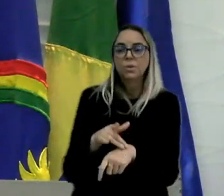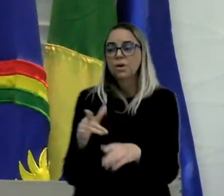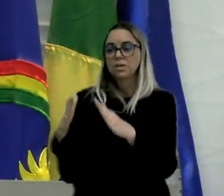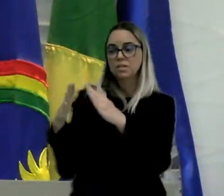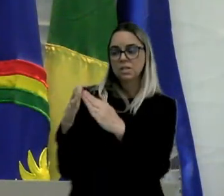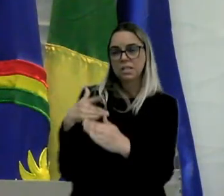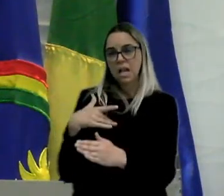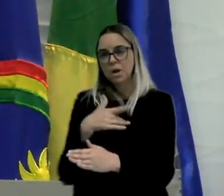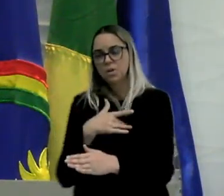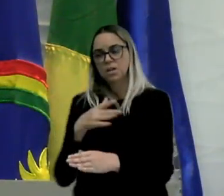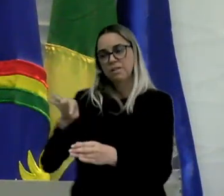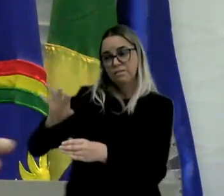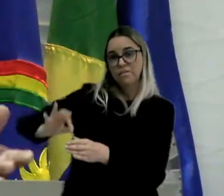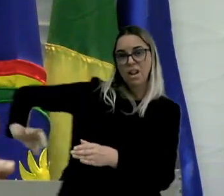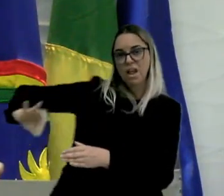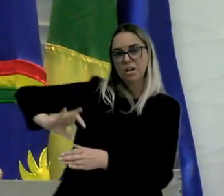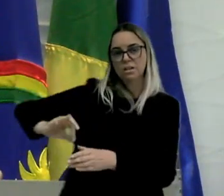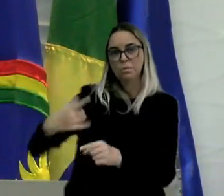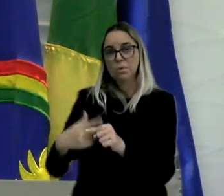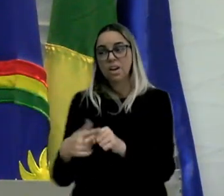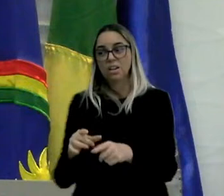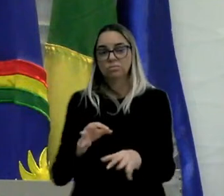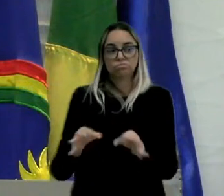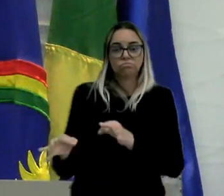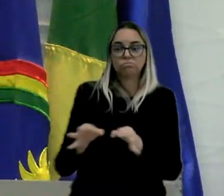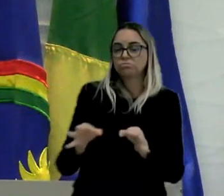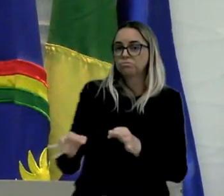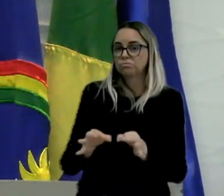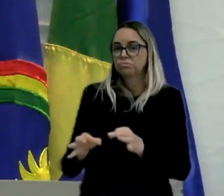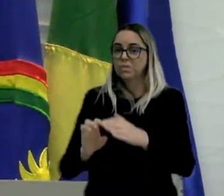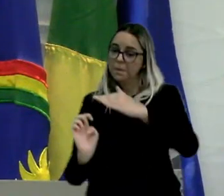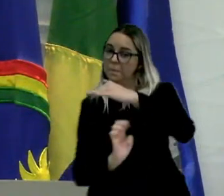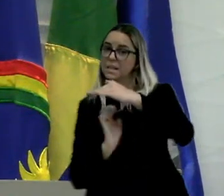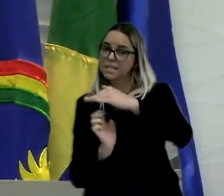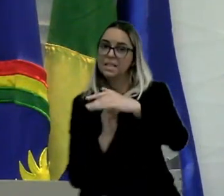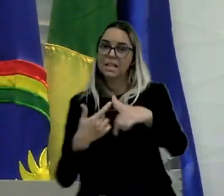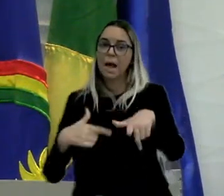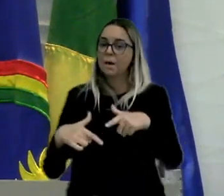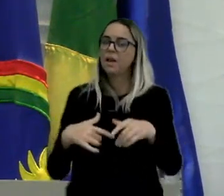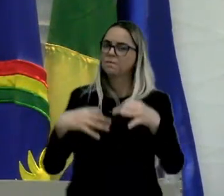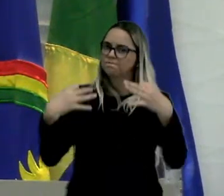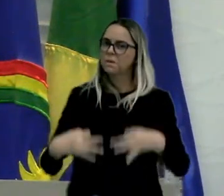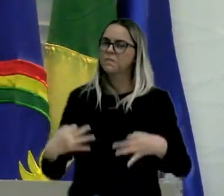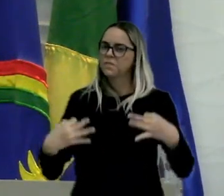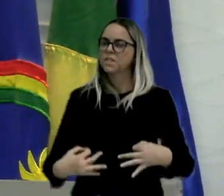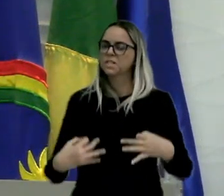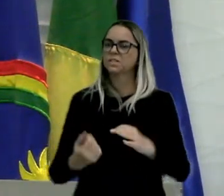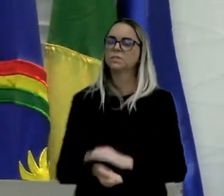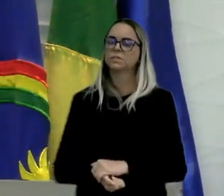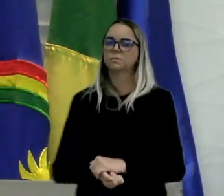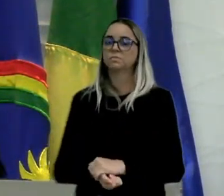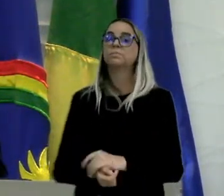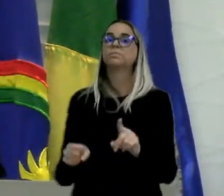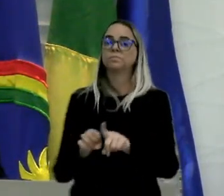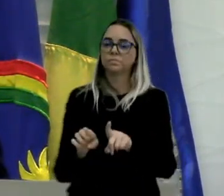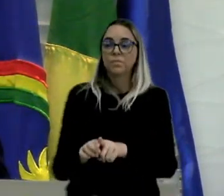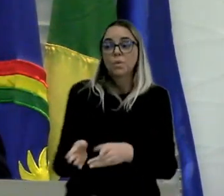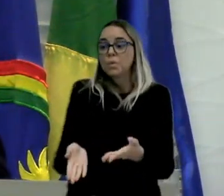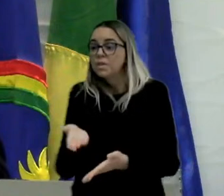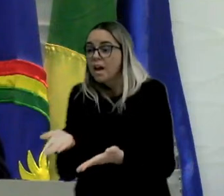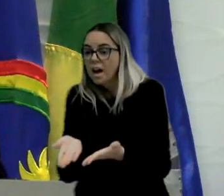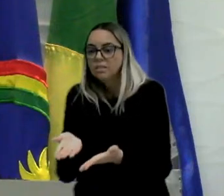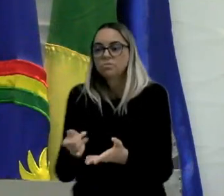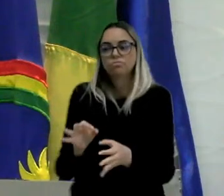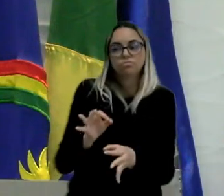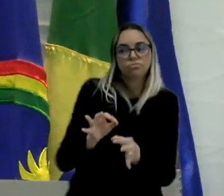Vila do Espírito Santo pela sua organização Uma empresa trabalhando de direito correta é ter o maior cuidado com os funcionários